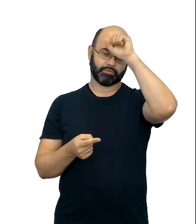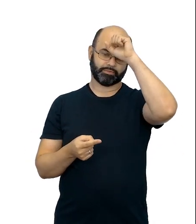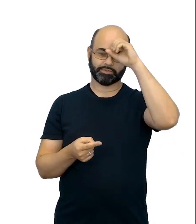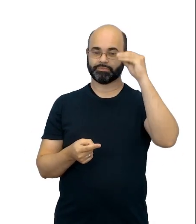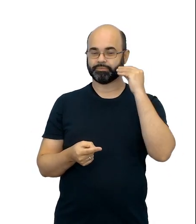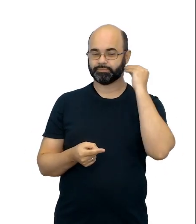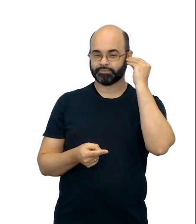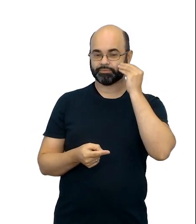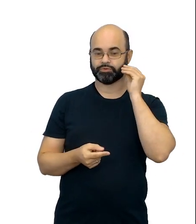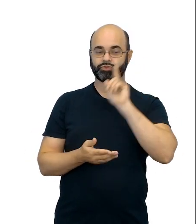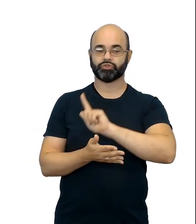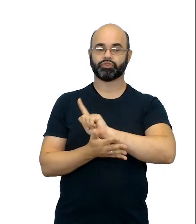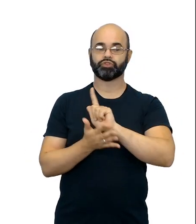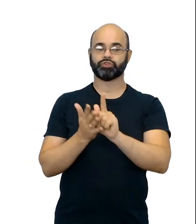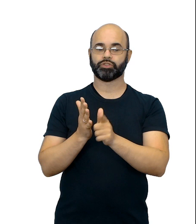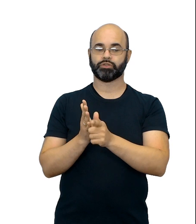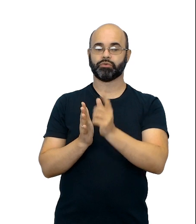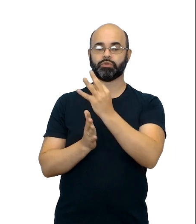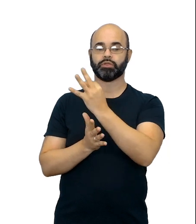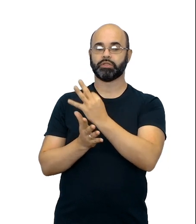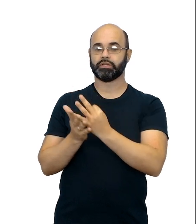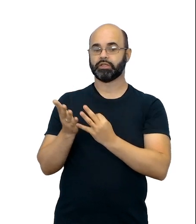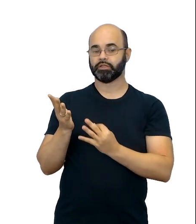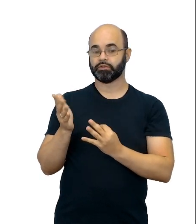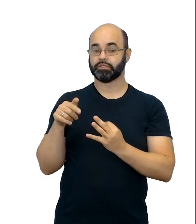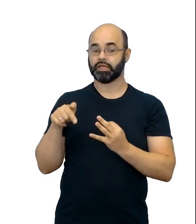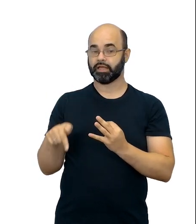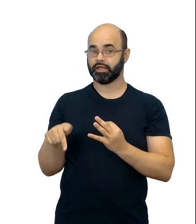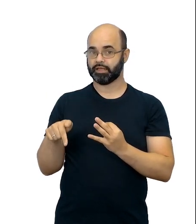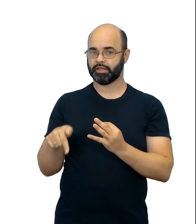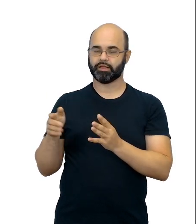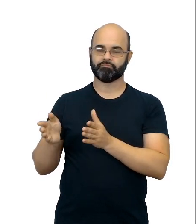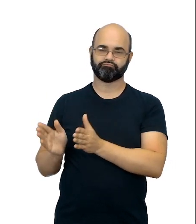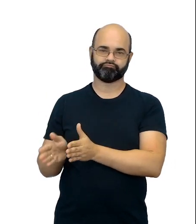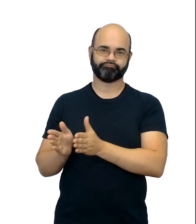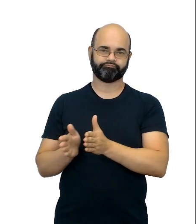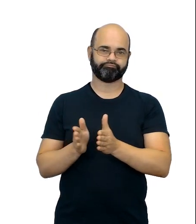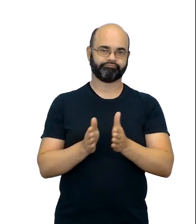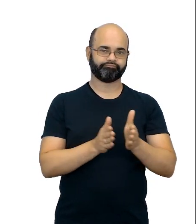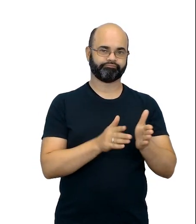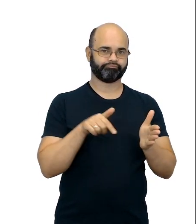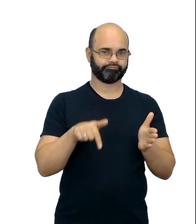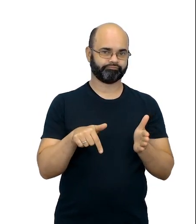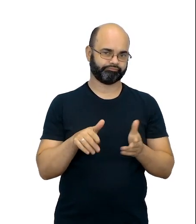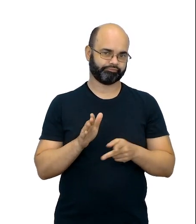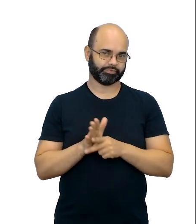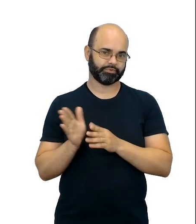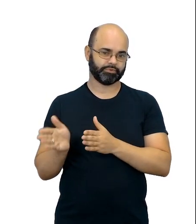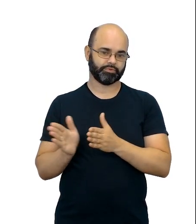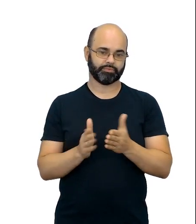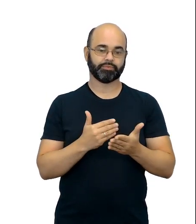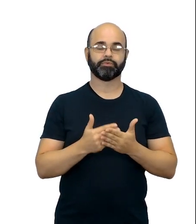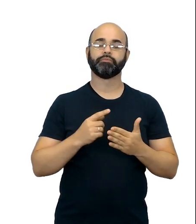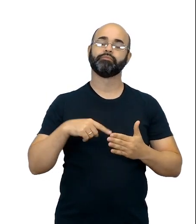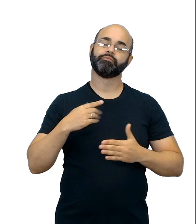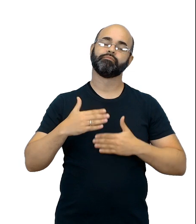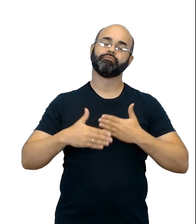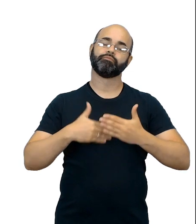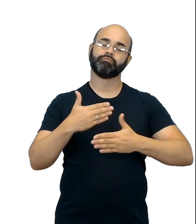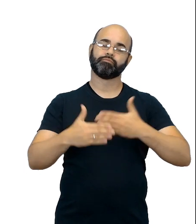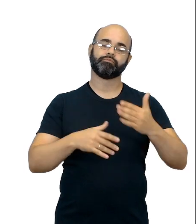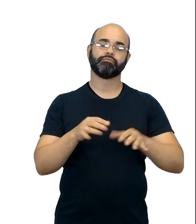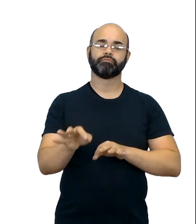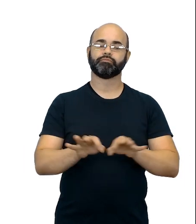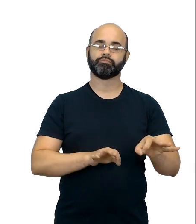por base, né, o gênero estudado nesta sequência, que poderá ser discutida no desdobramento do planejamento